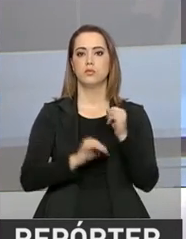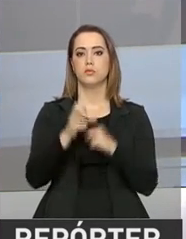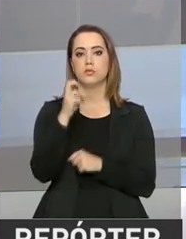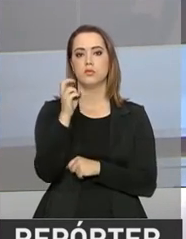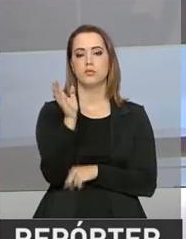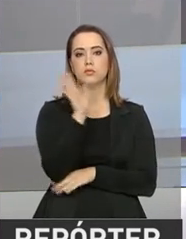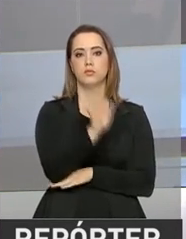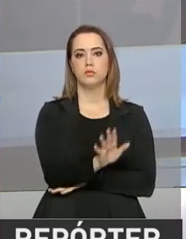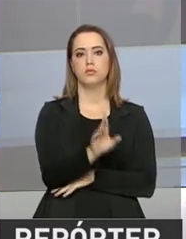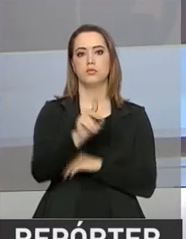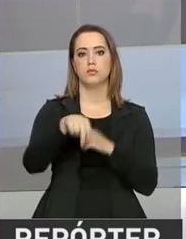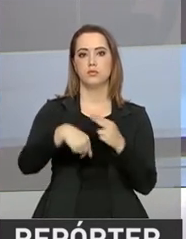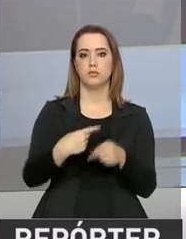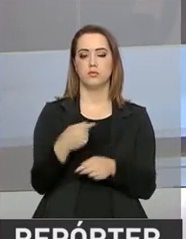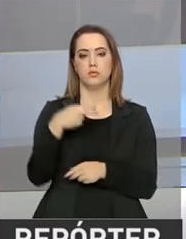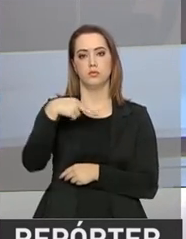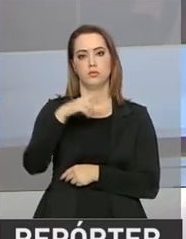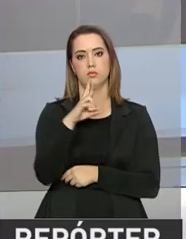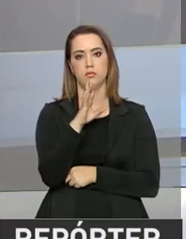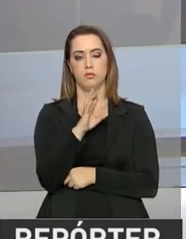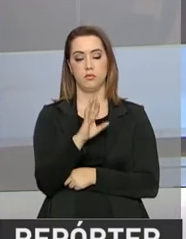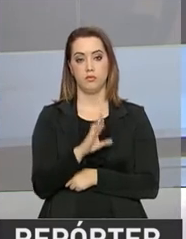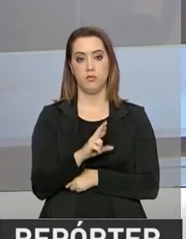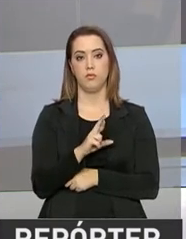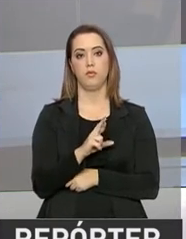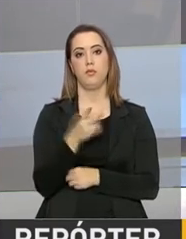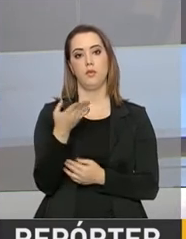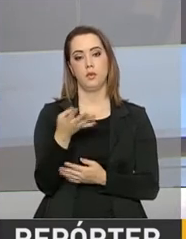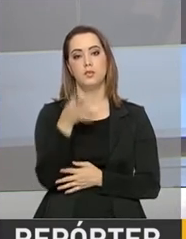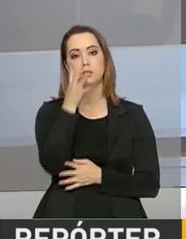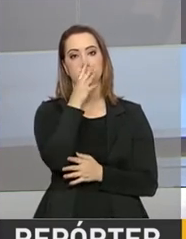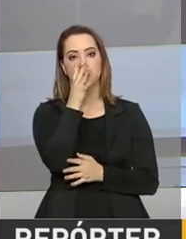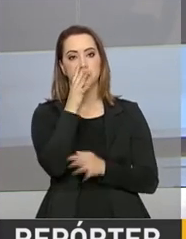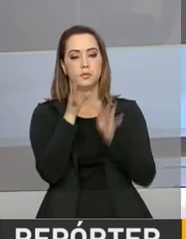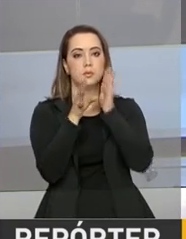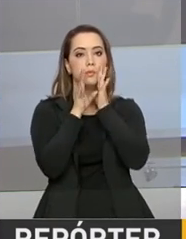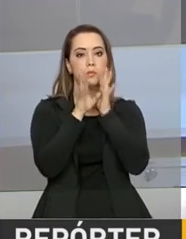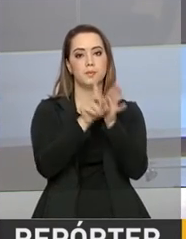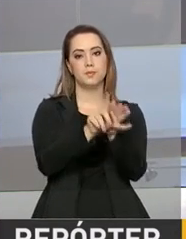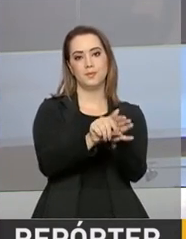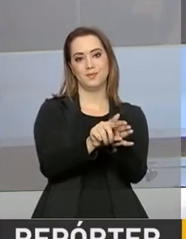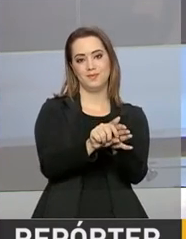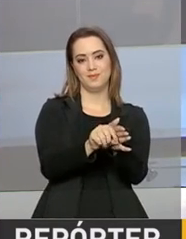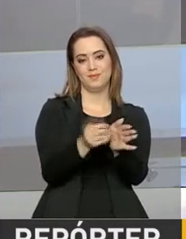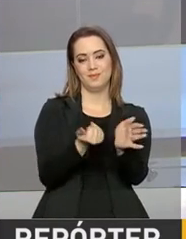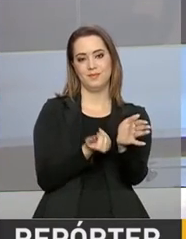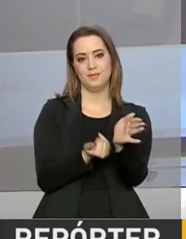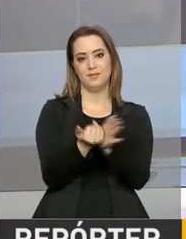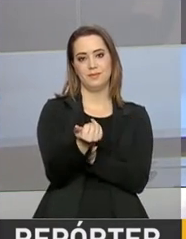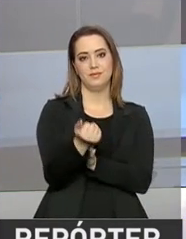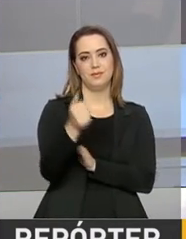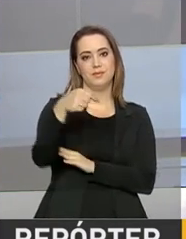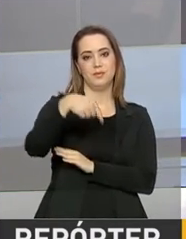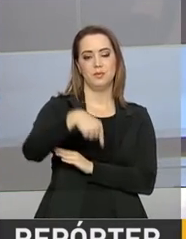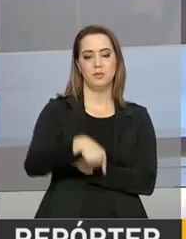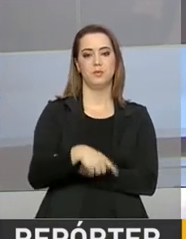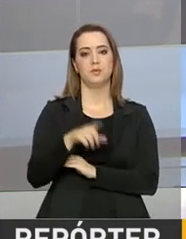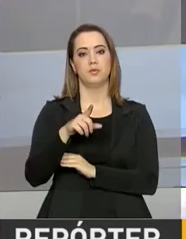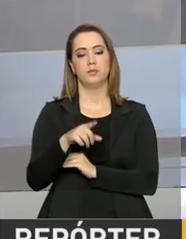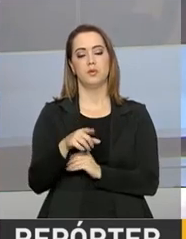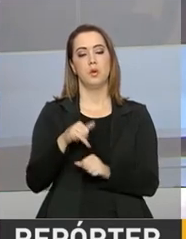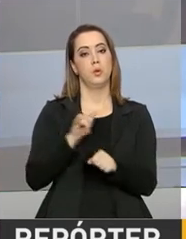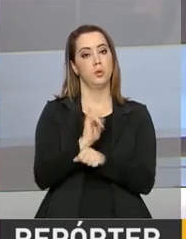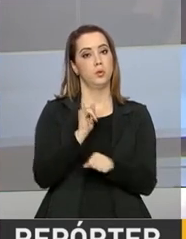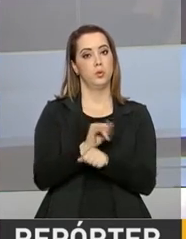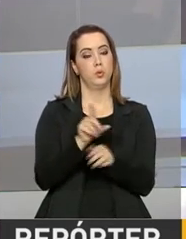informações ou às 5 da tarde na próxima edição do Repórter NBR. Acompanhe também as novidades em nossas redes sociais, no Twitter,